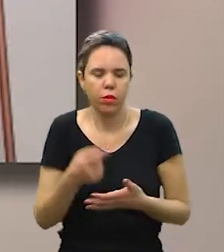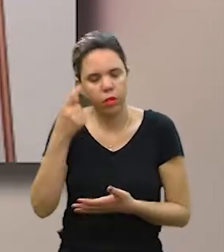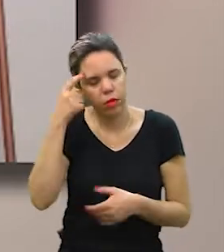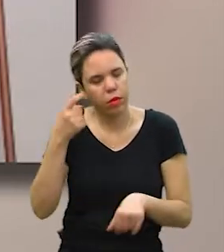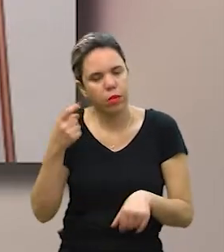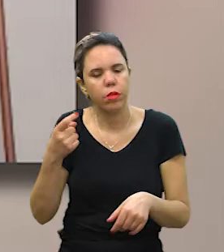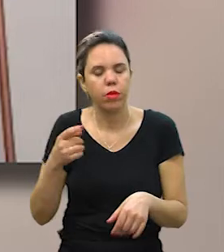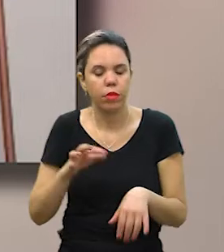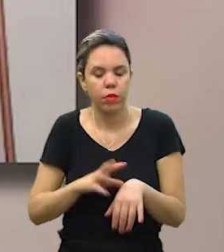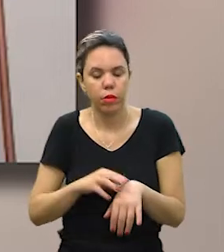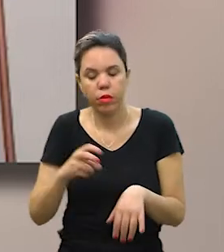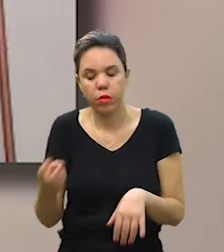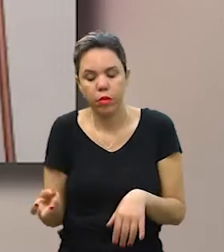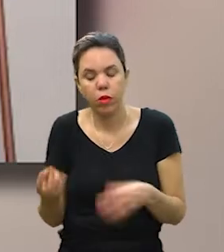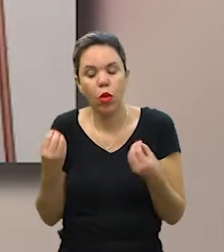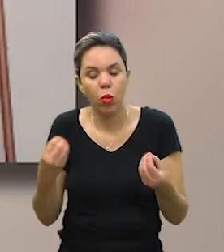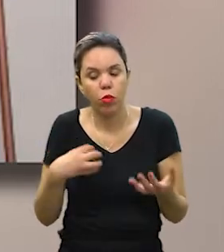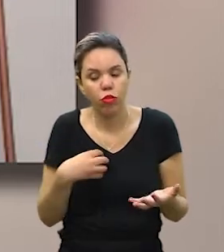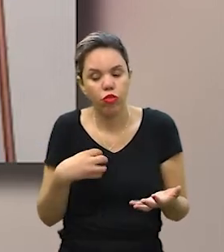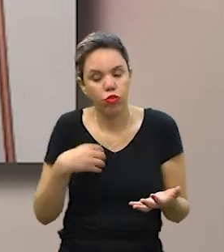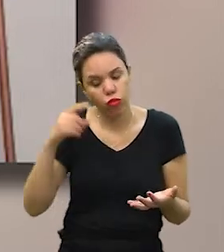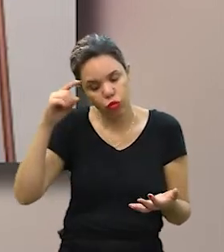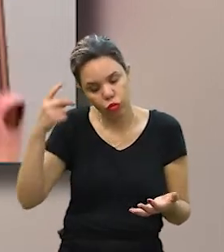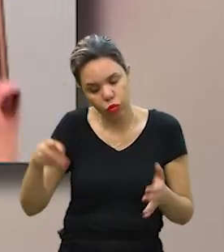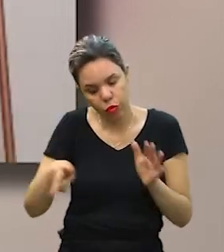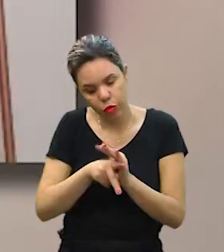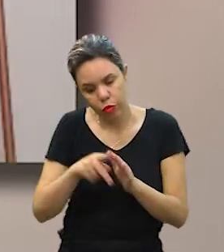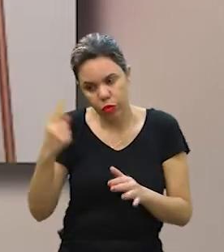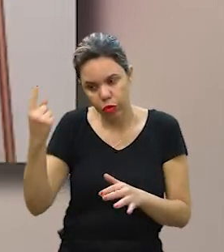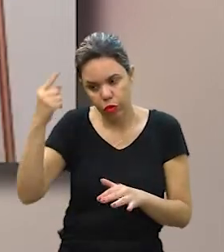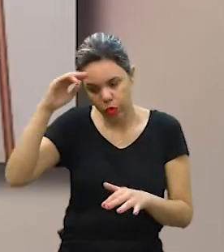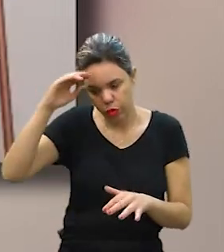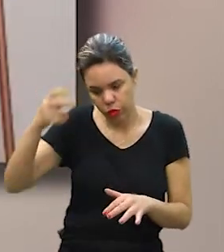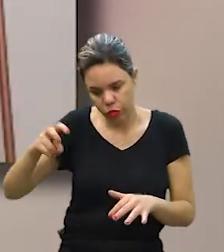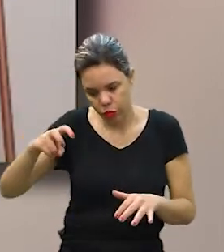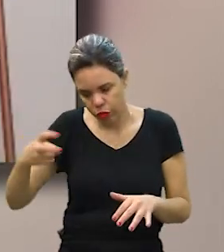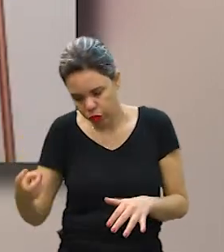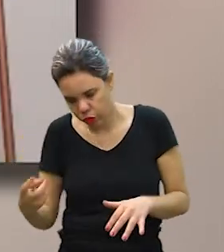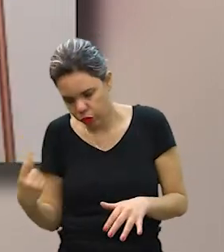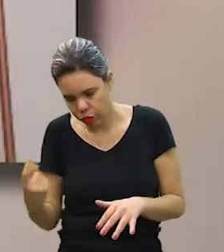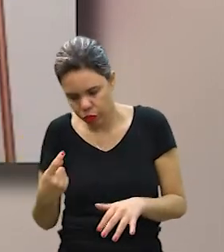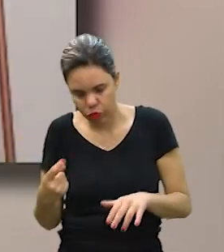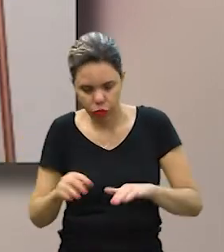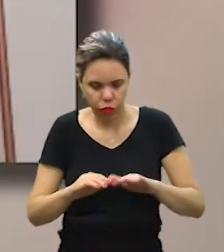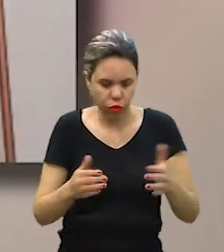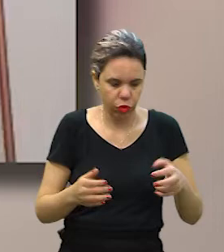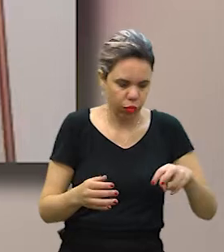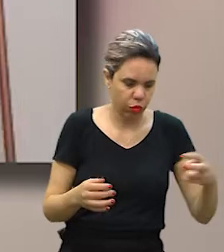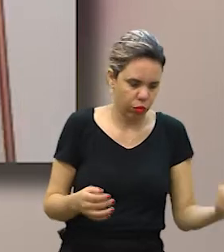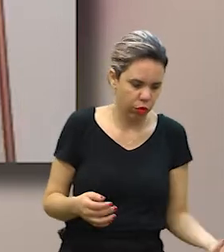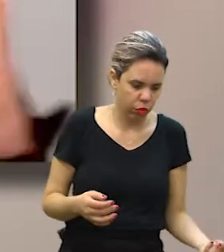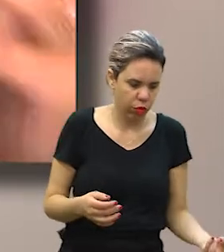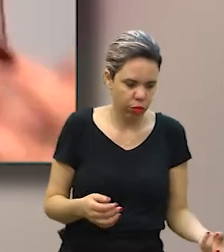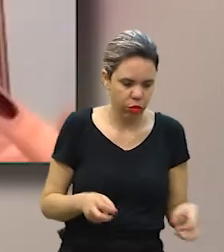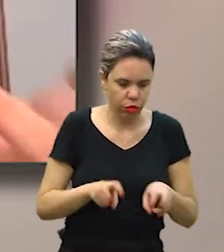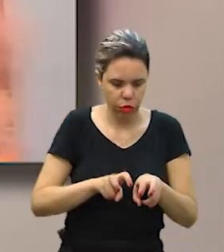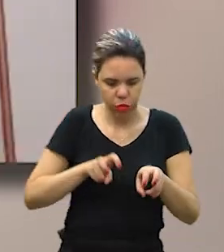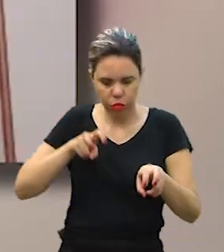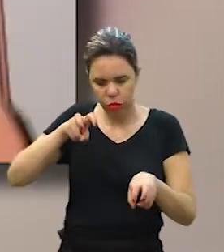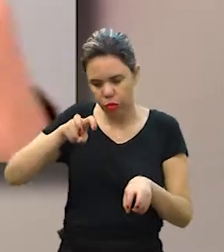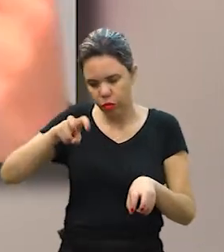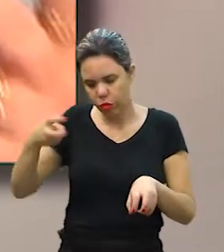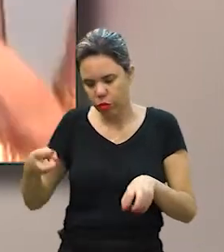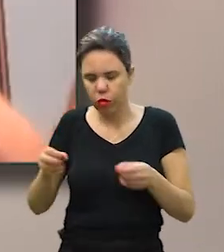a cabeça? De que maneira foi? Caiu da própria altura ou caiu da mesa, caiu do cadeirão?